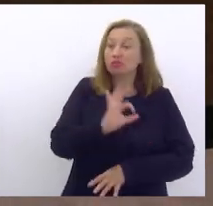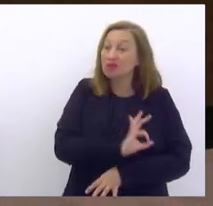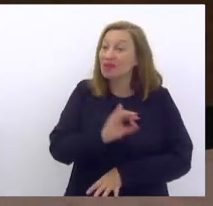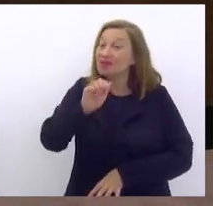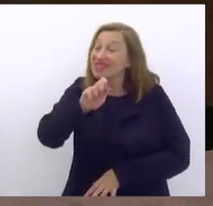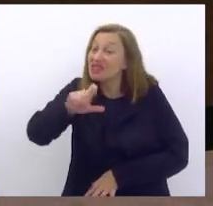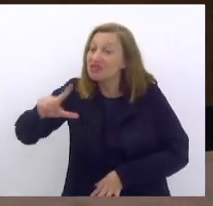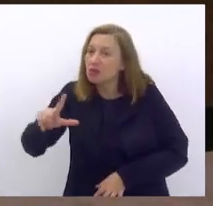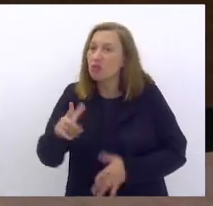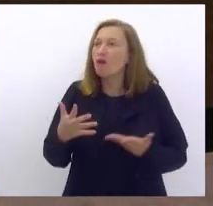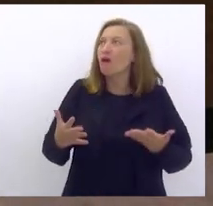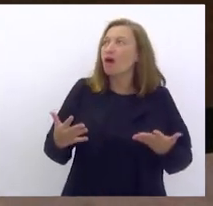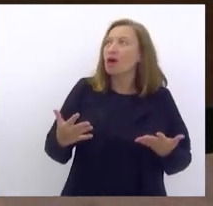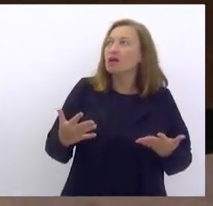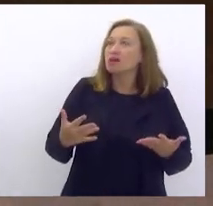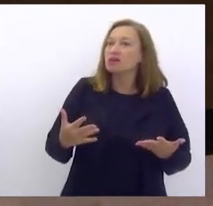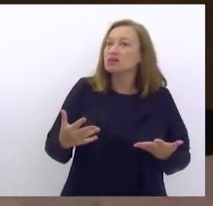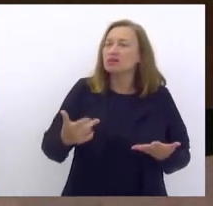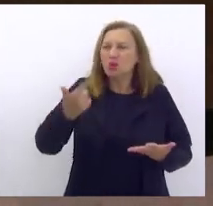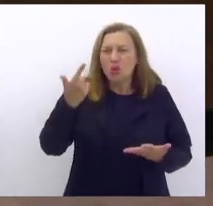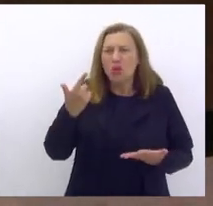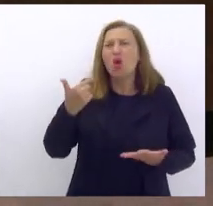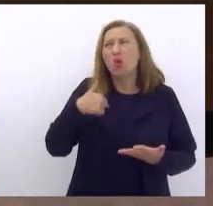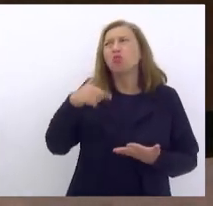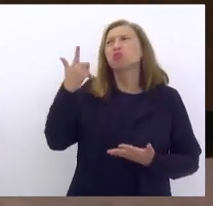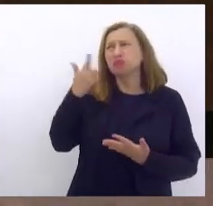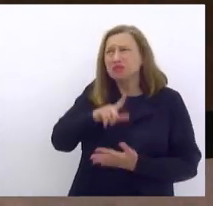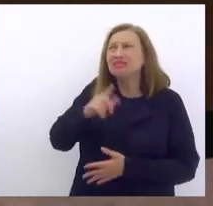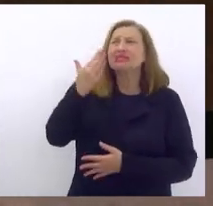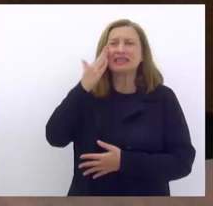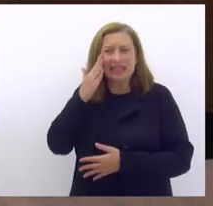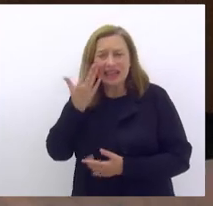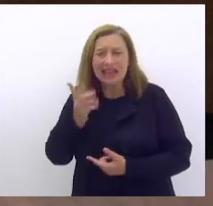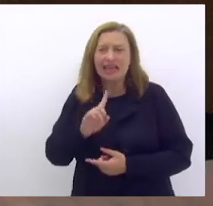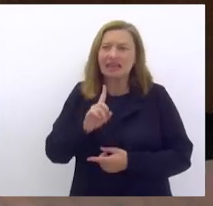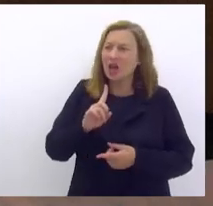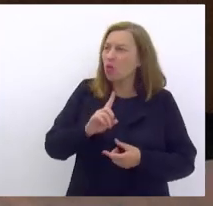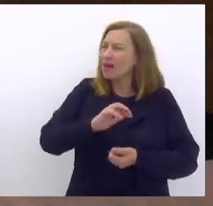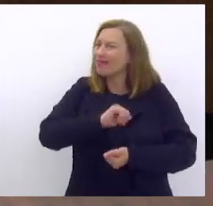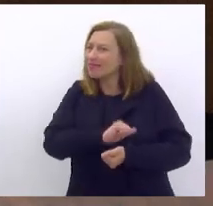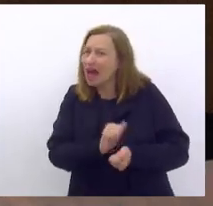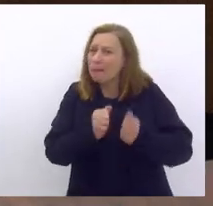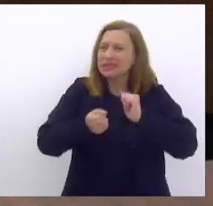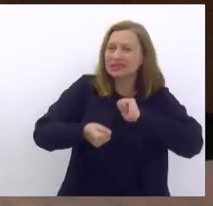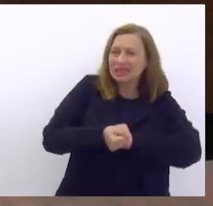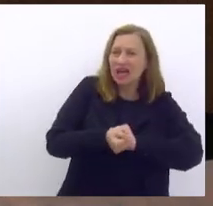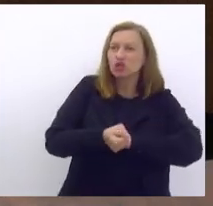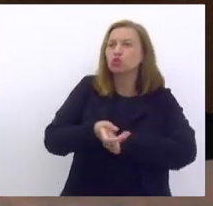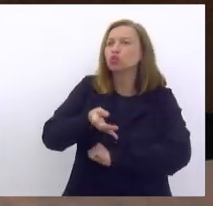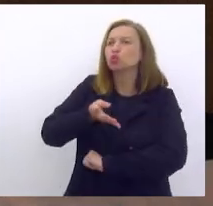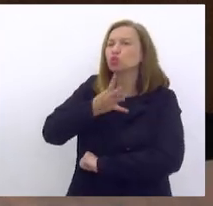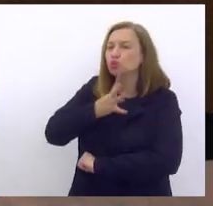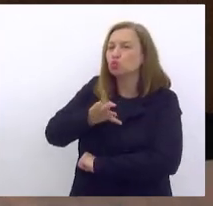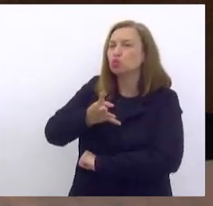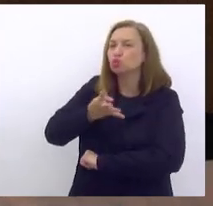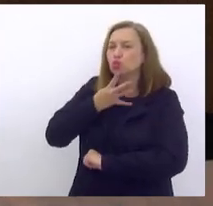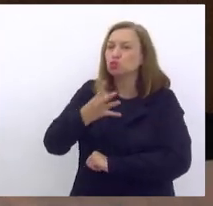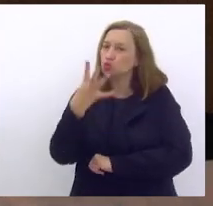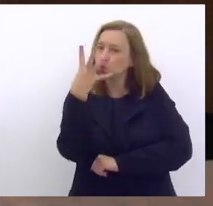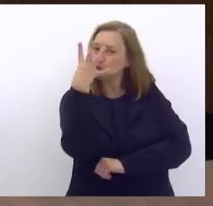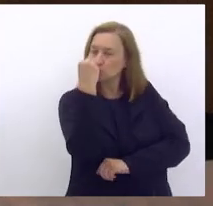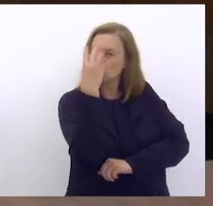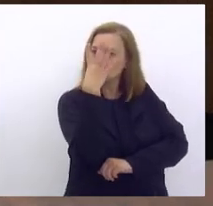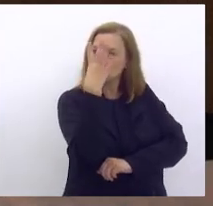civis, ainda que, e consigo entender que não é adequado que esse reconhecimento